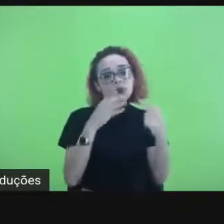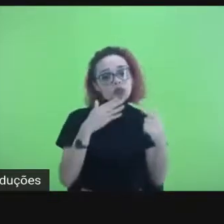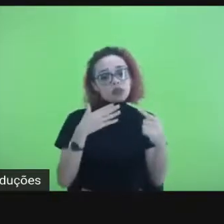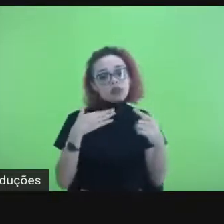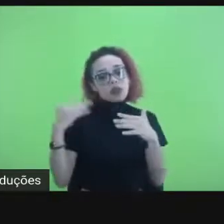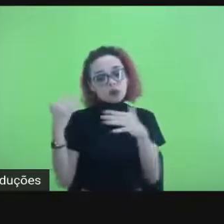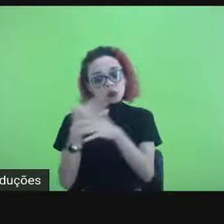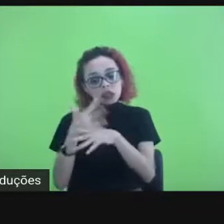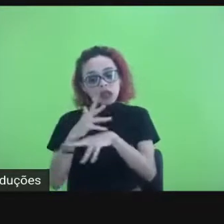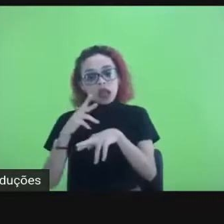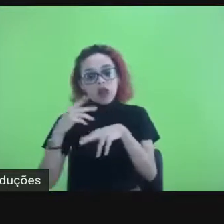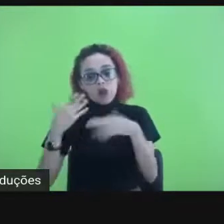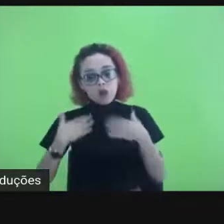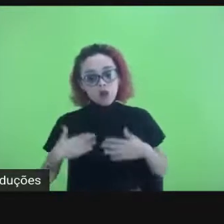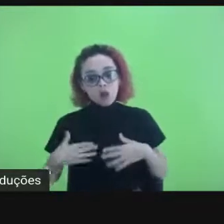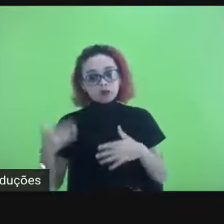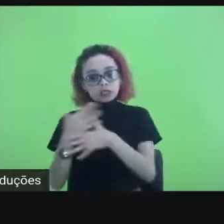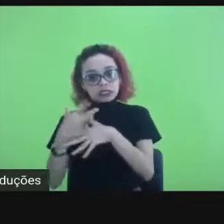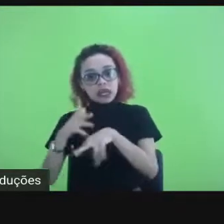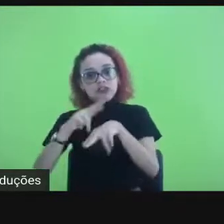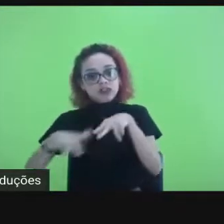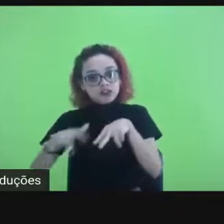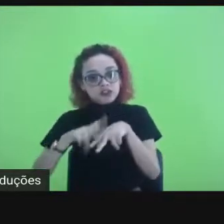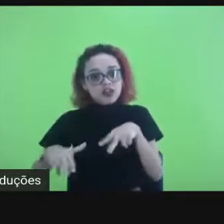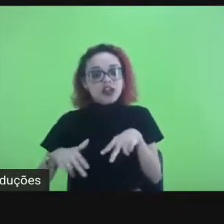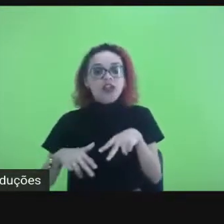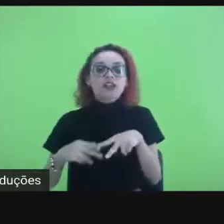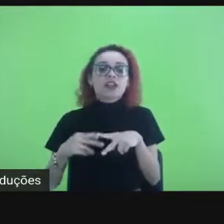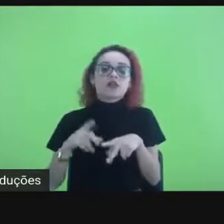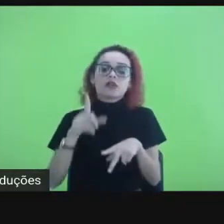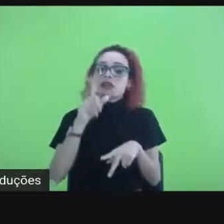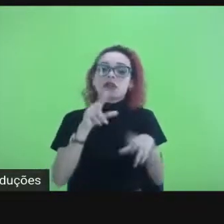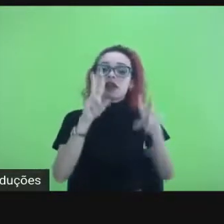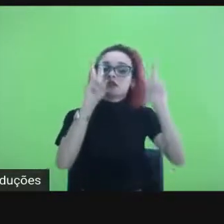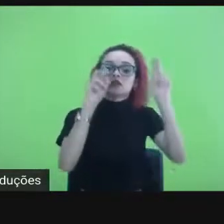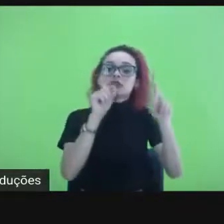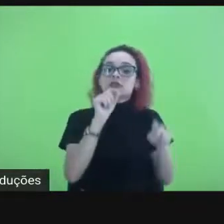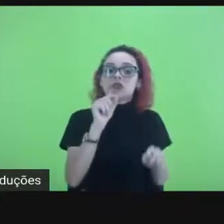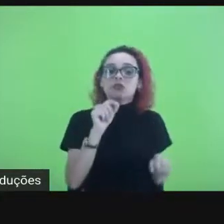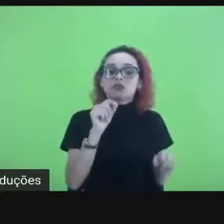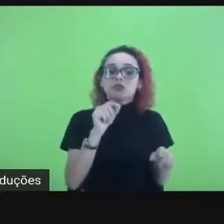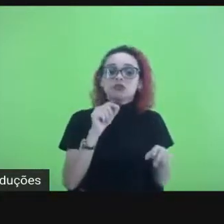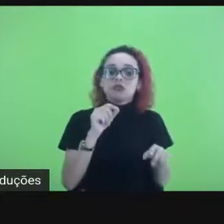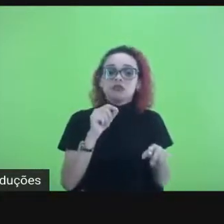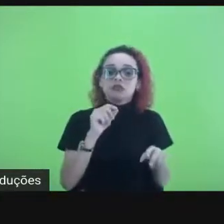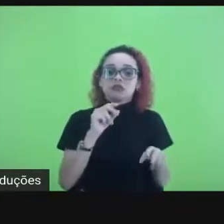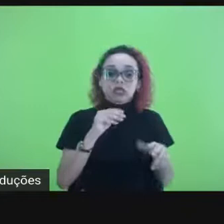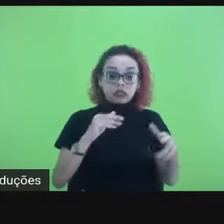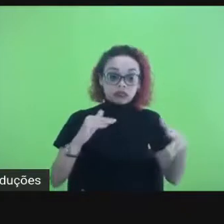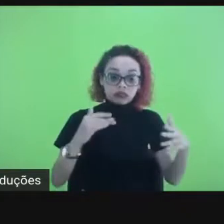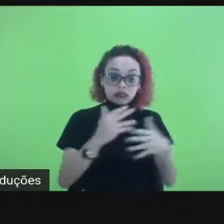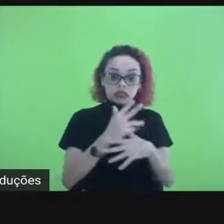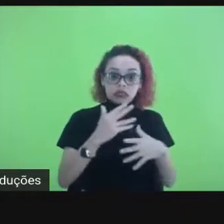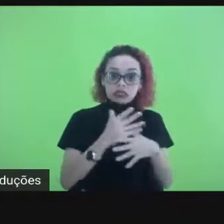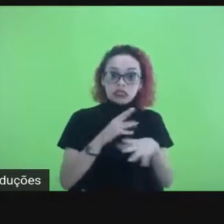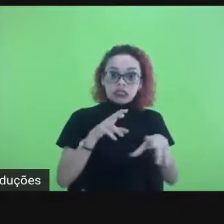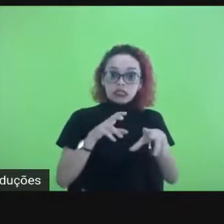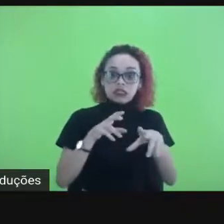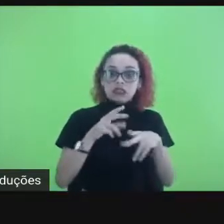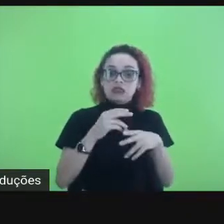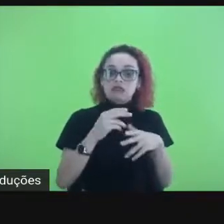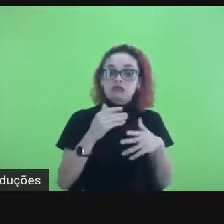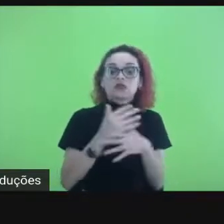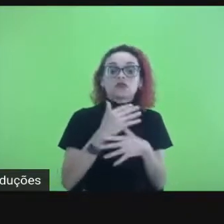gênero, exatamente com esse tema, que é sobre os trânsitos das mulheres